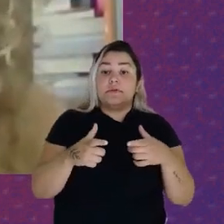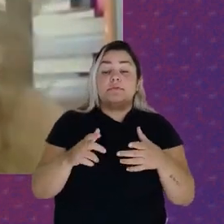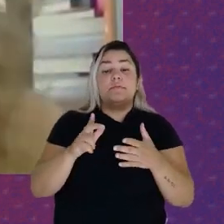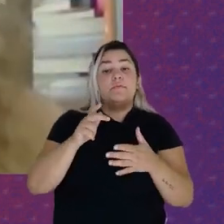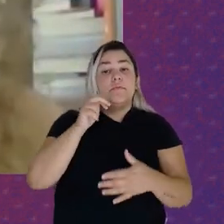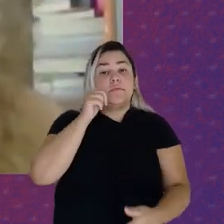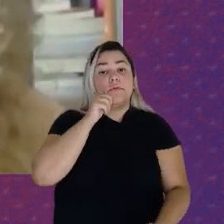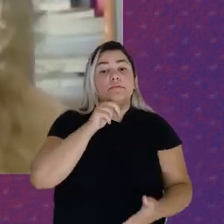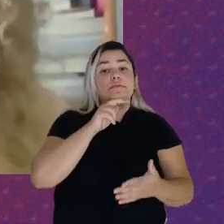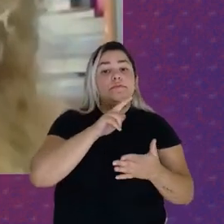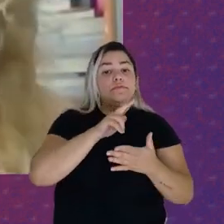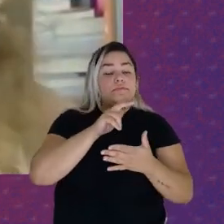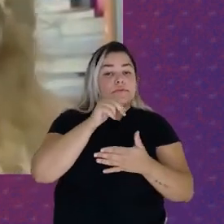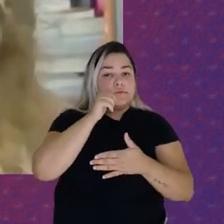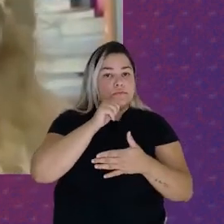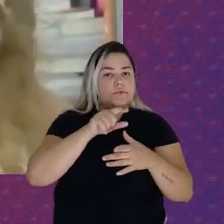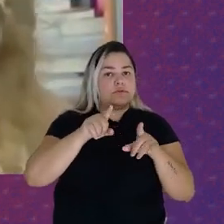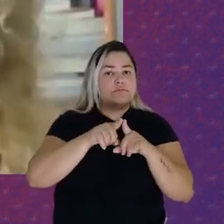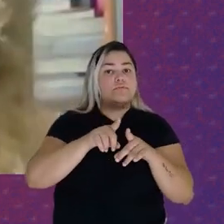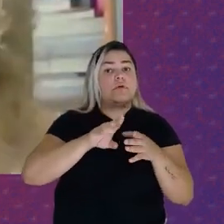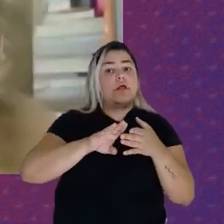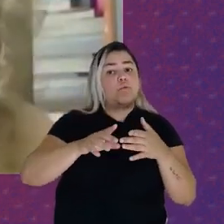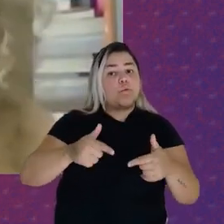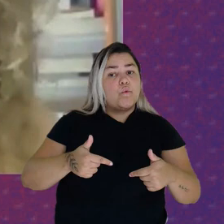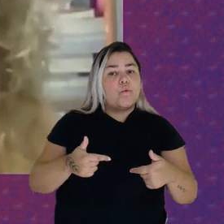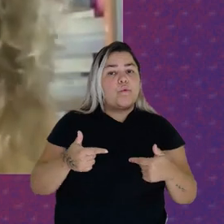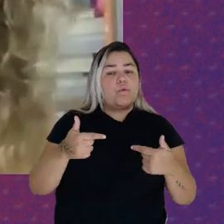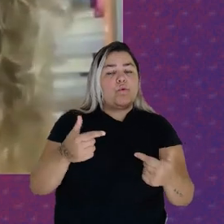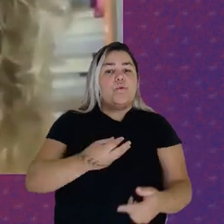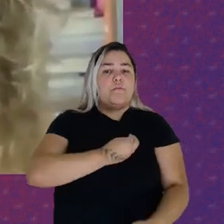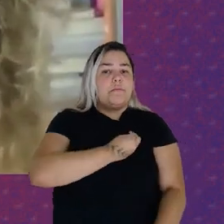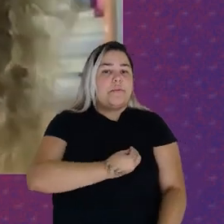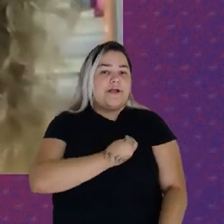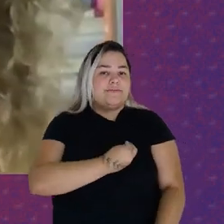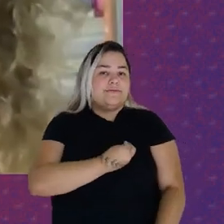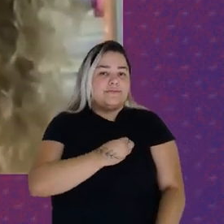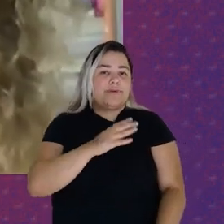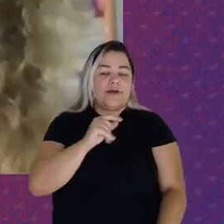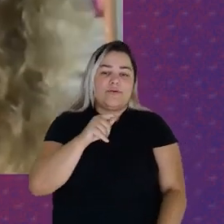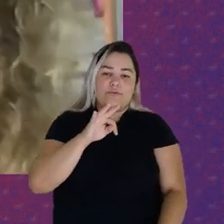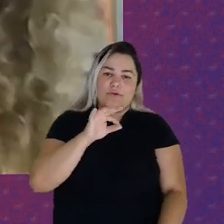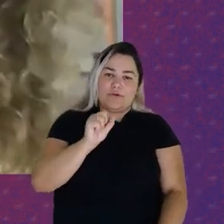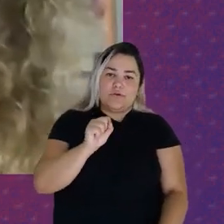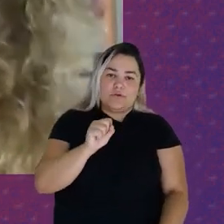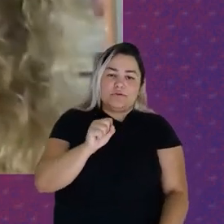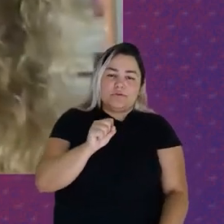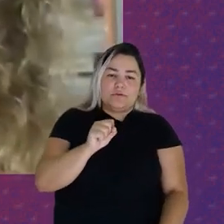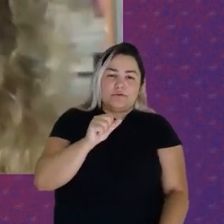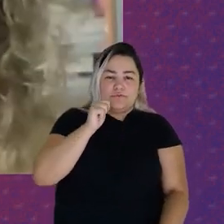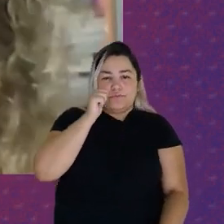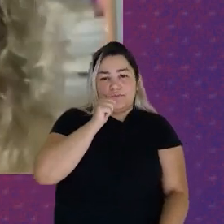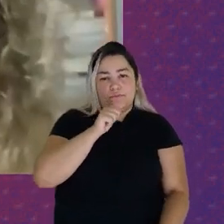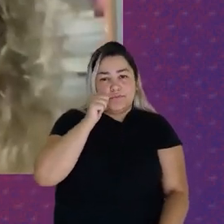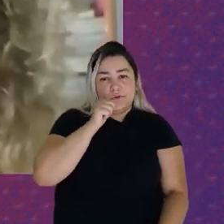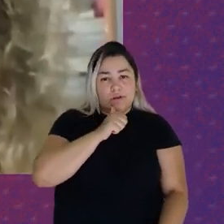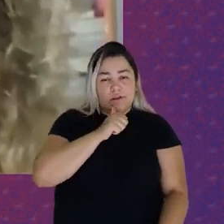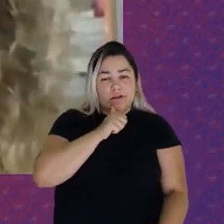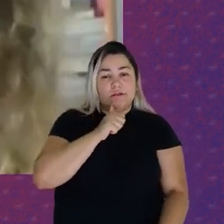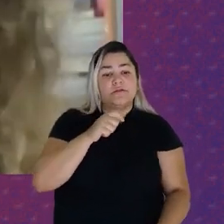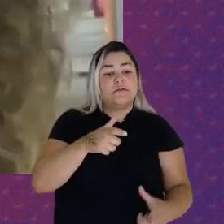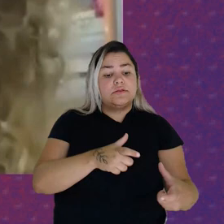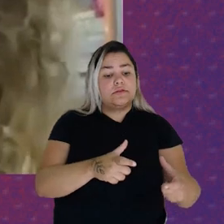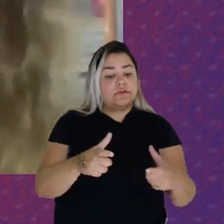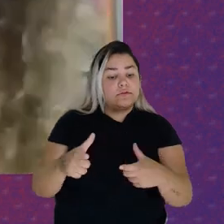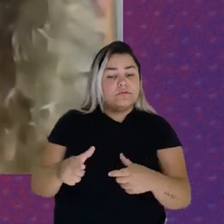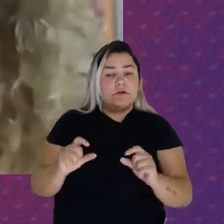foram forjadas nessa luta. Eu sempre tive que participar como cotas de mulheres nesses espaços,